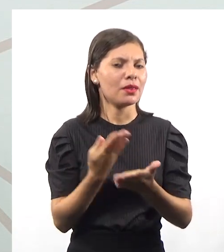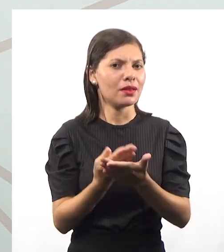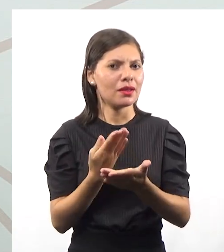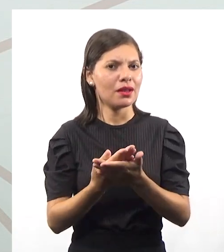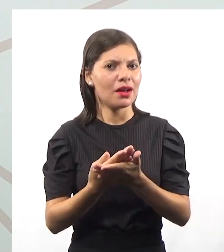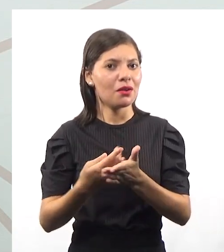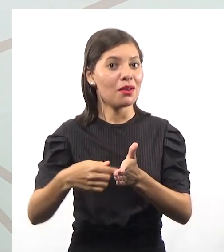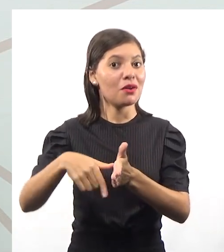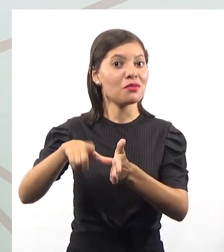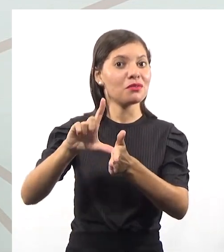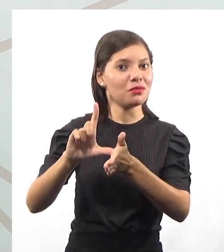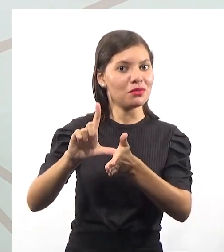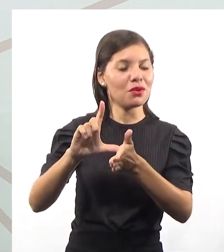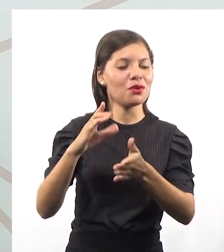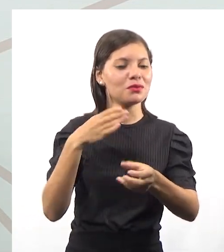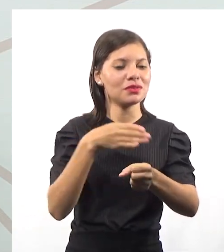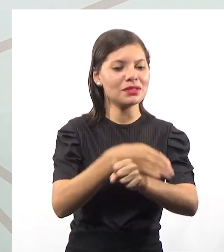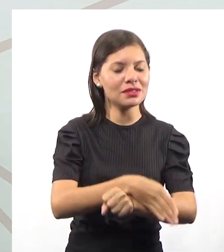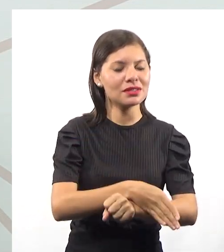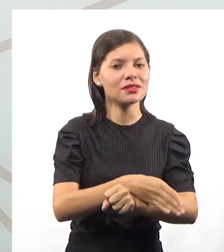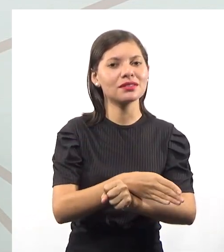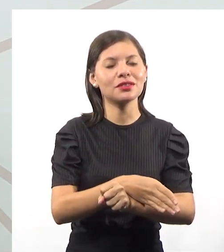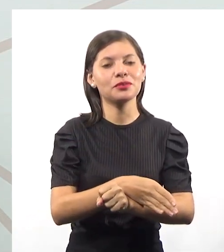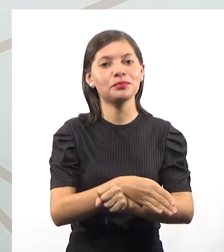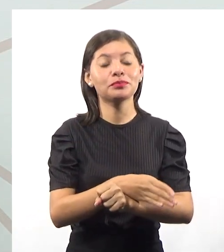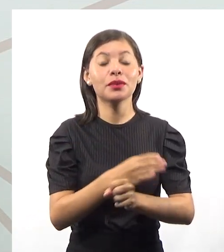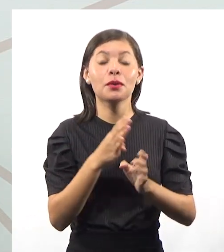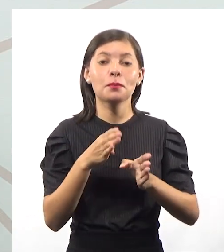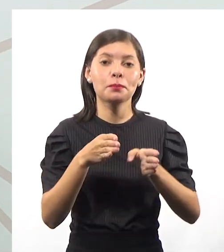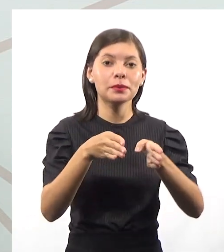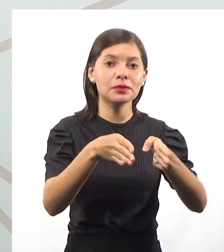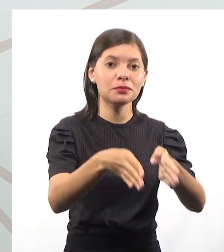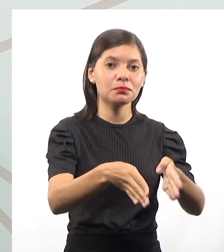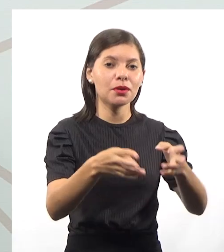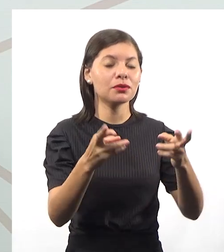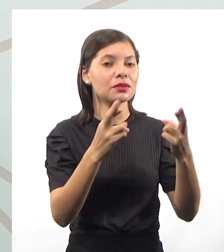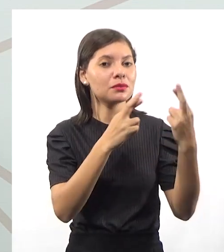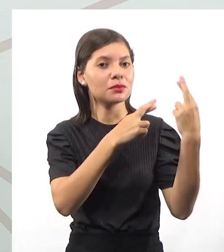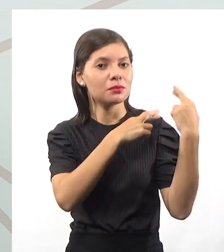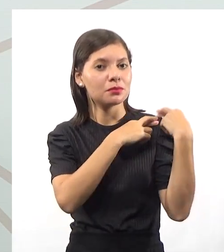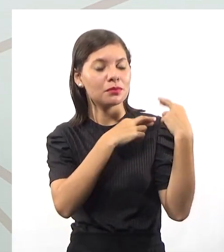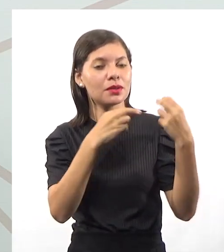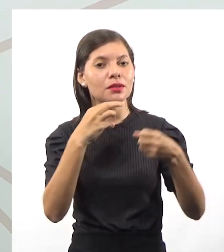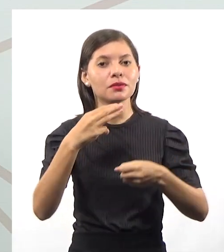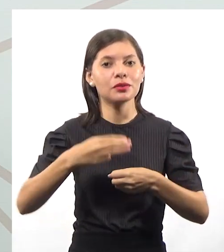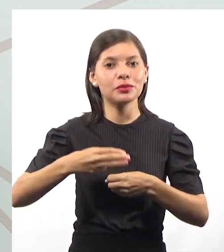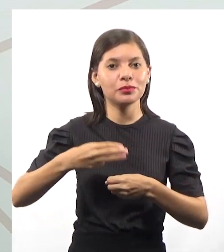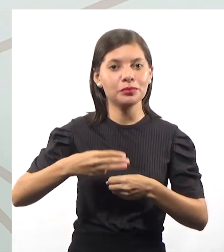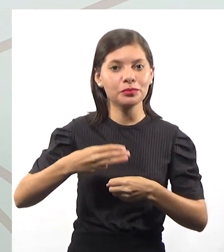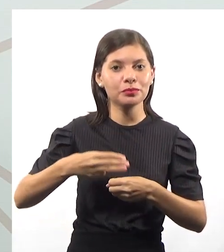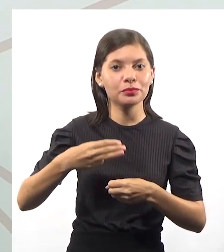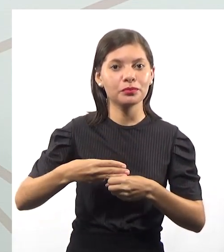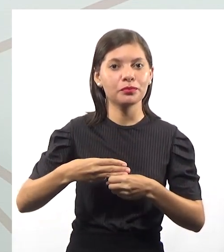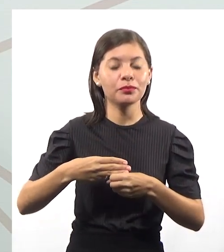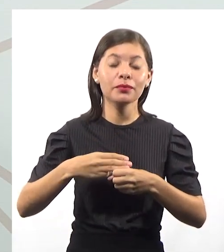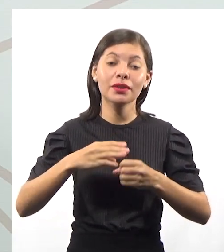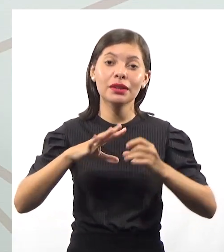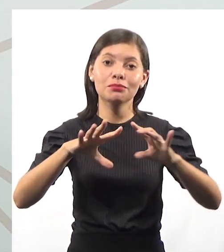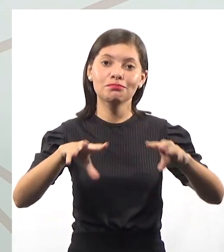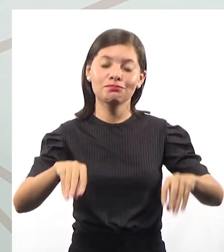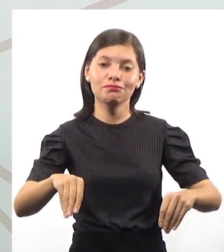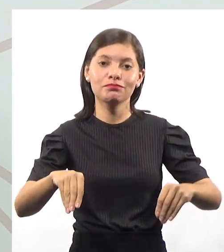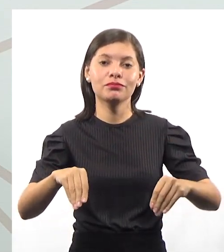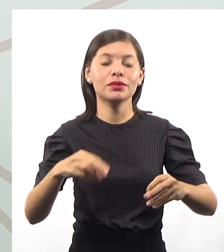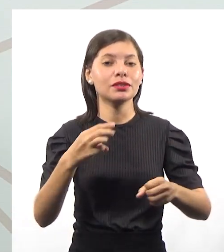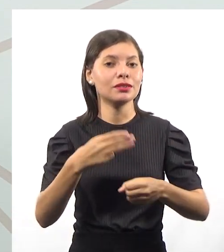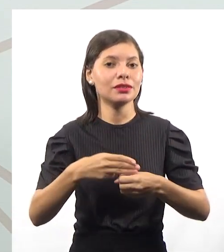perdeu, corre lá e acessa nossos outros episódios. Então, a preferência da responsabilidade é do município. E